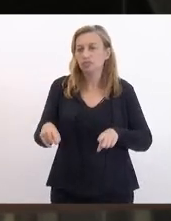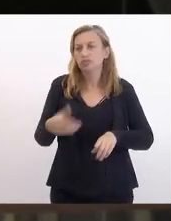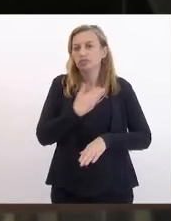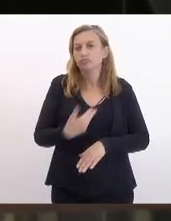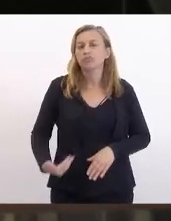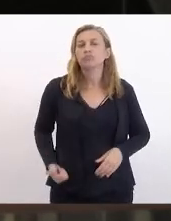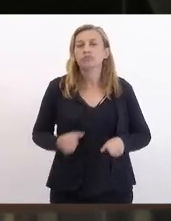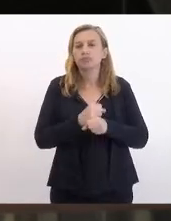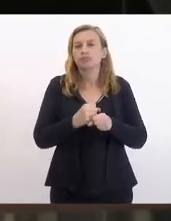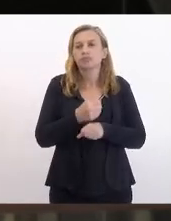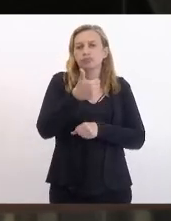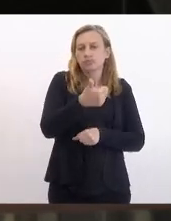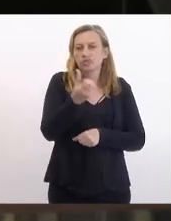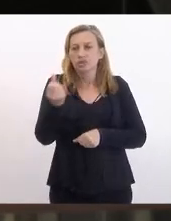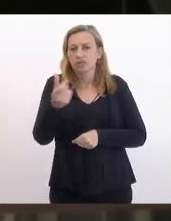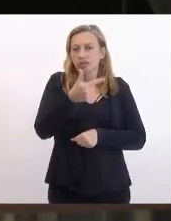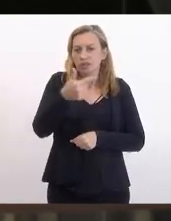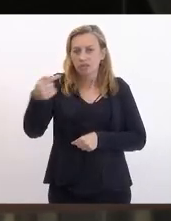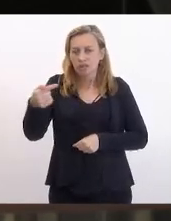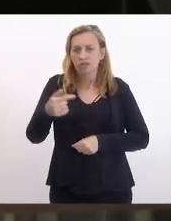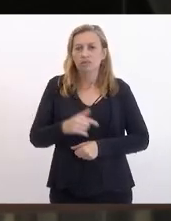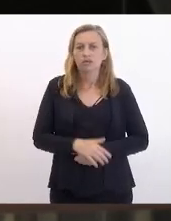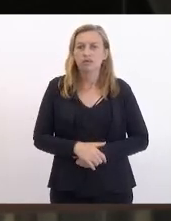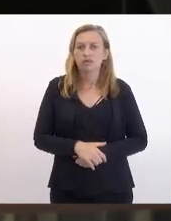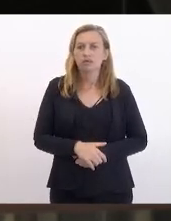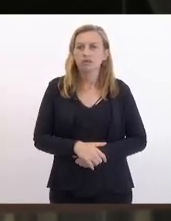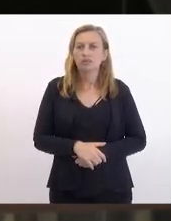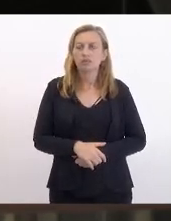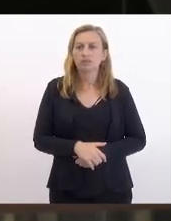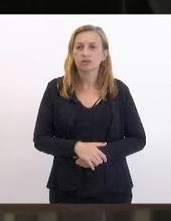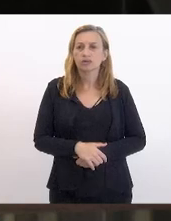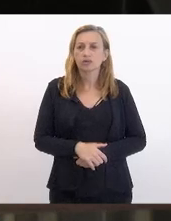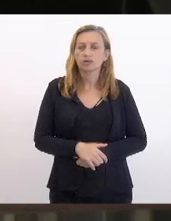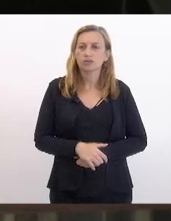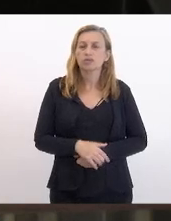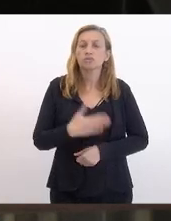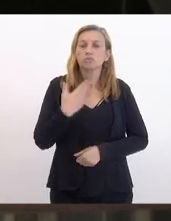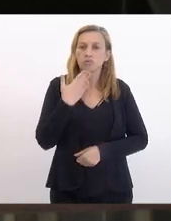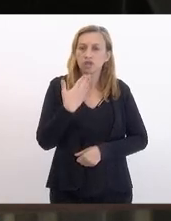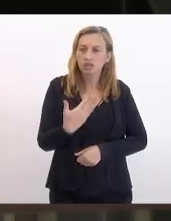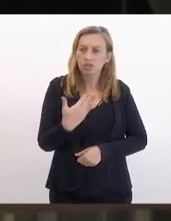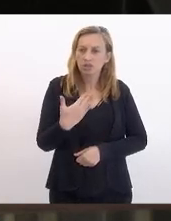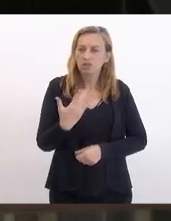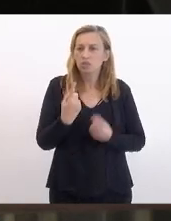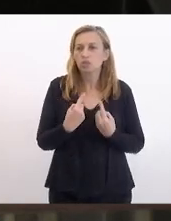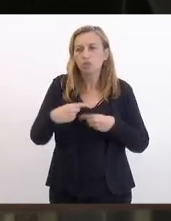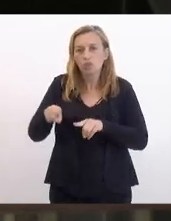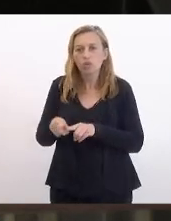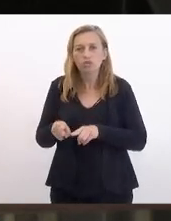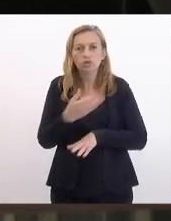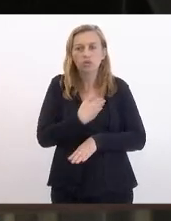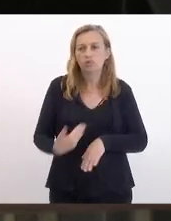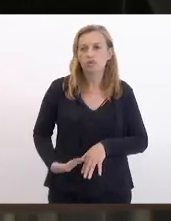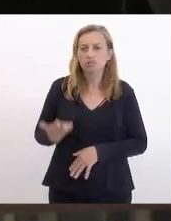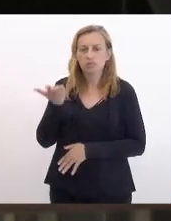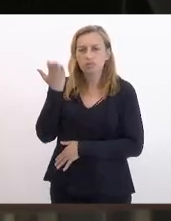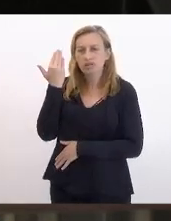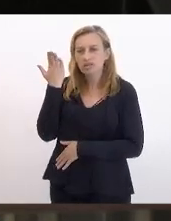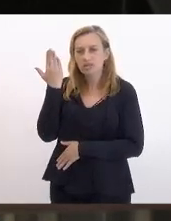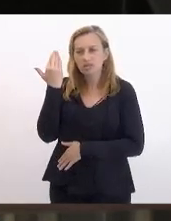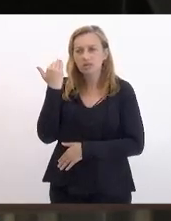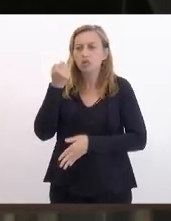2016 e de 2017 quando em reivindicações contra os governos passados